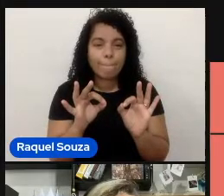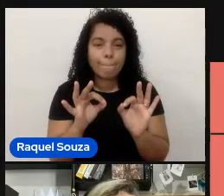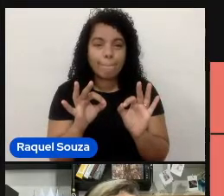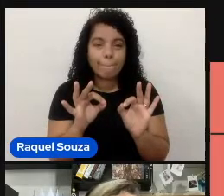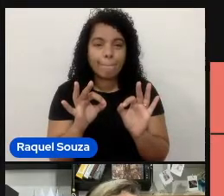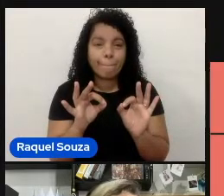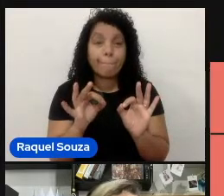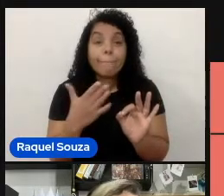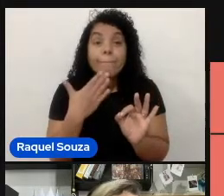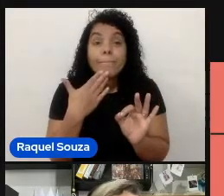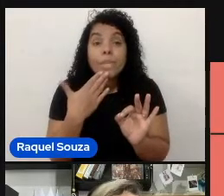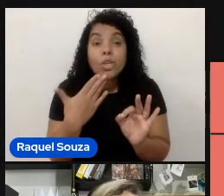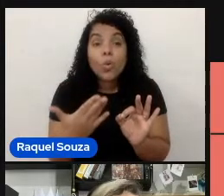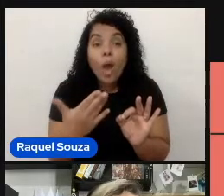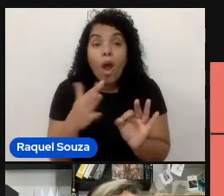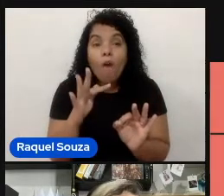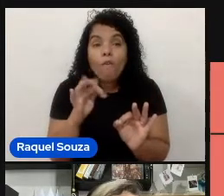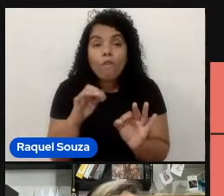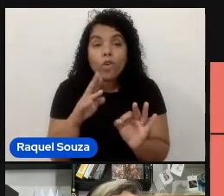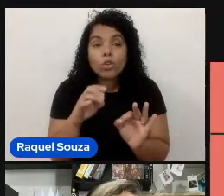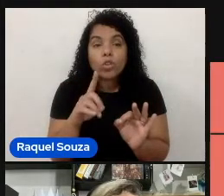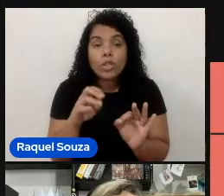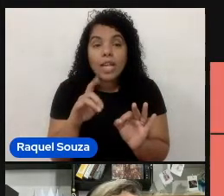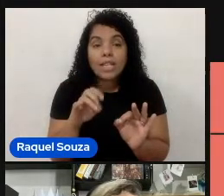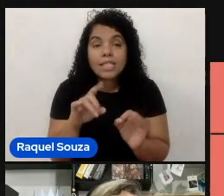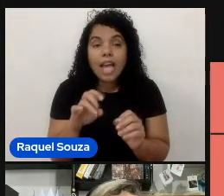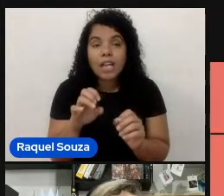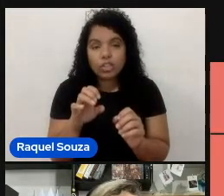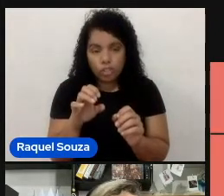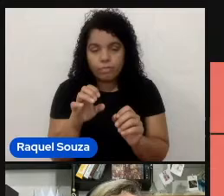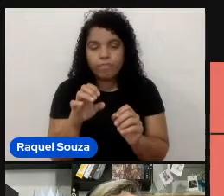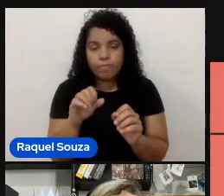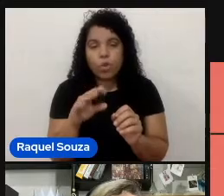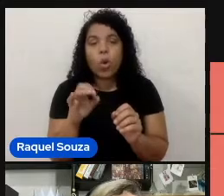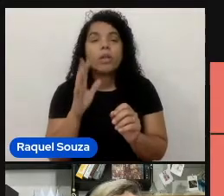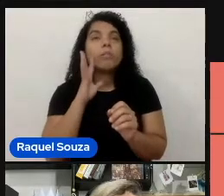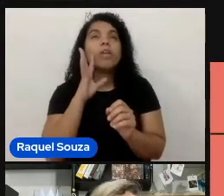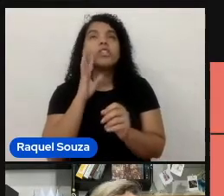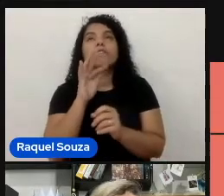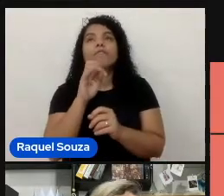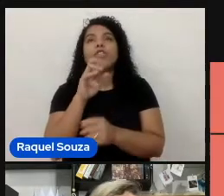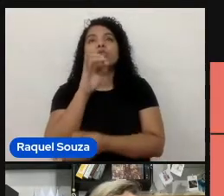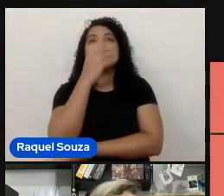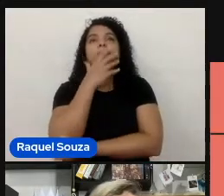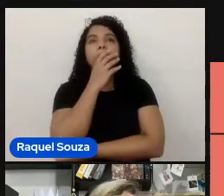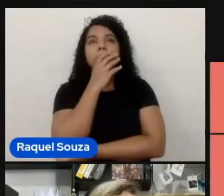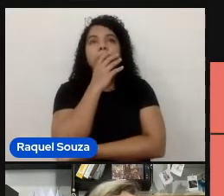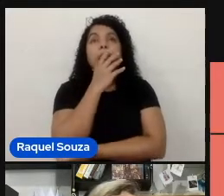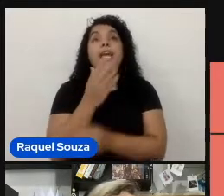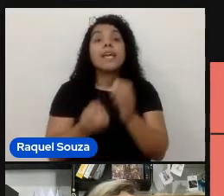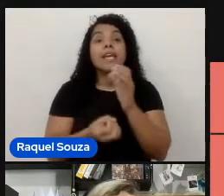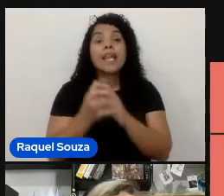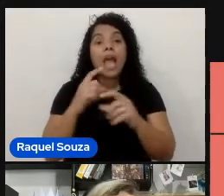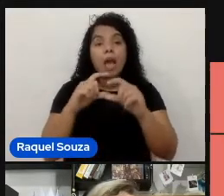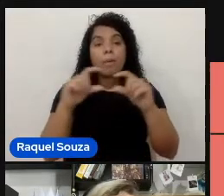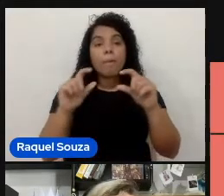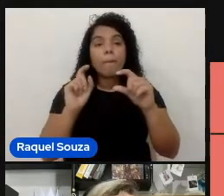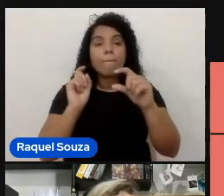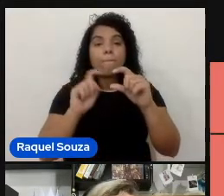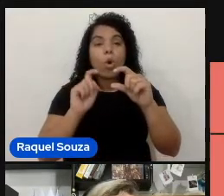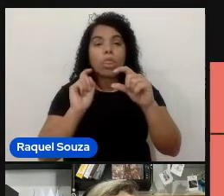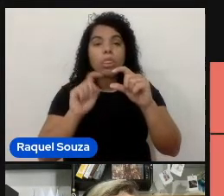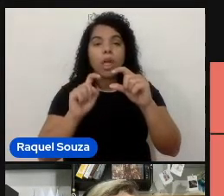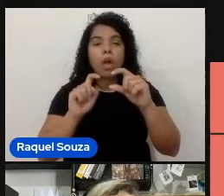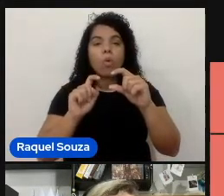qual que é a funcionalidade core. Por exemplo, imagina que é uma feature de criar um botão de